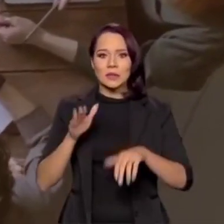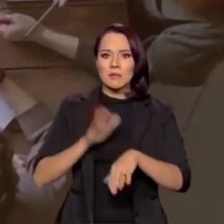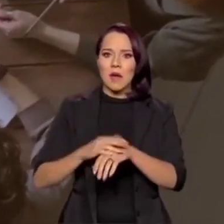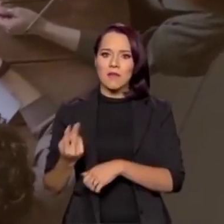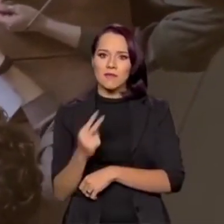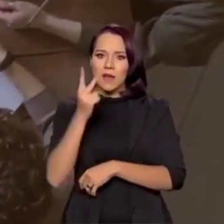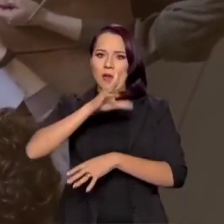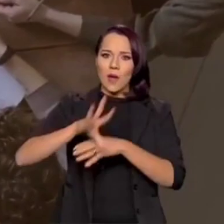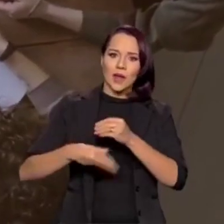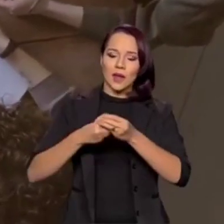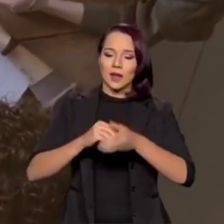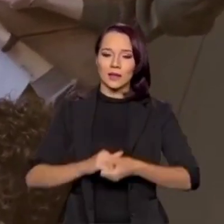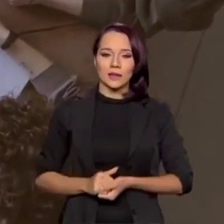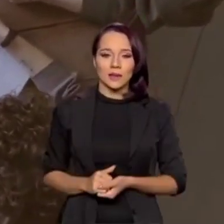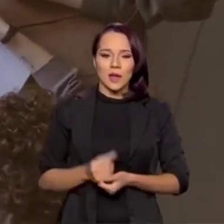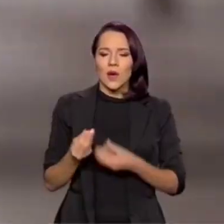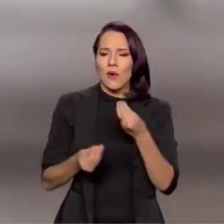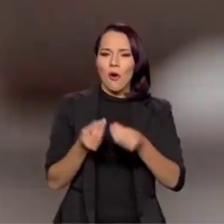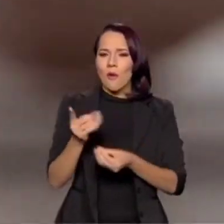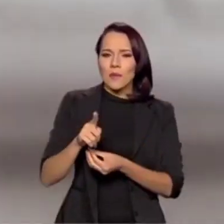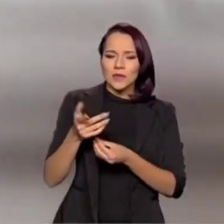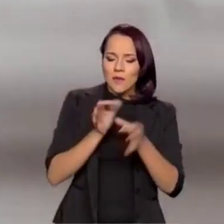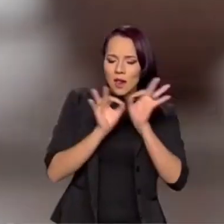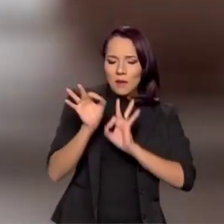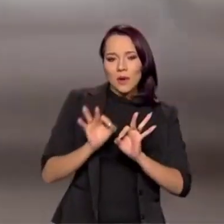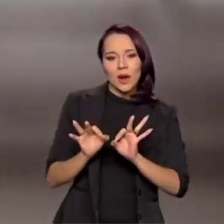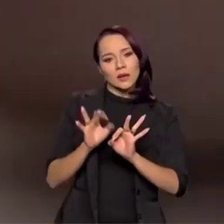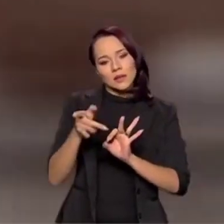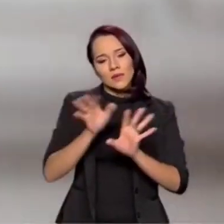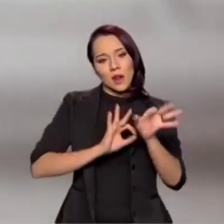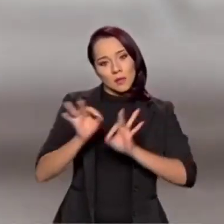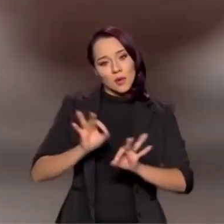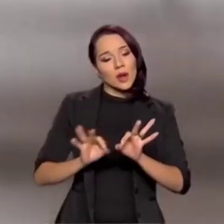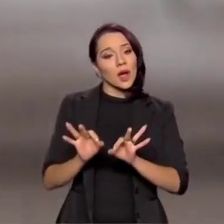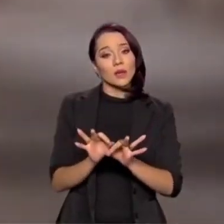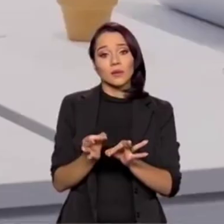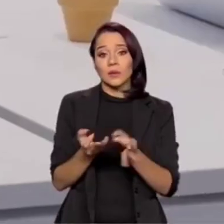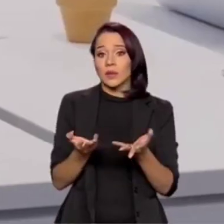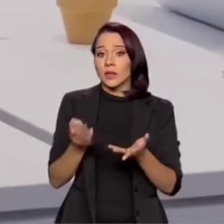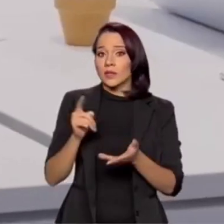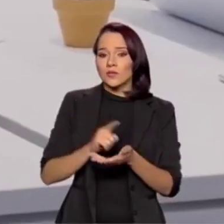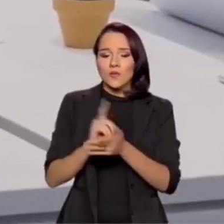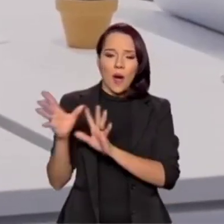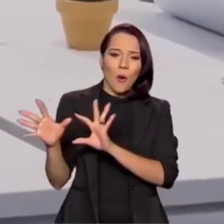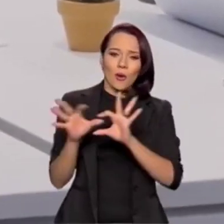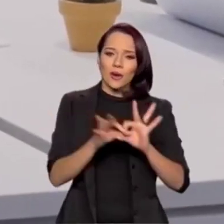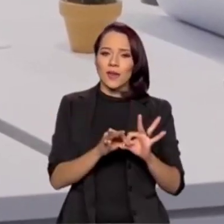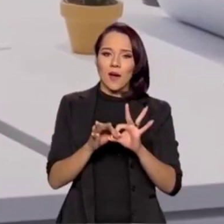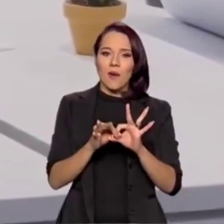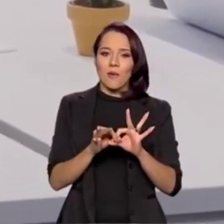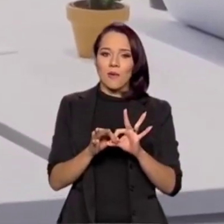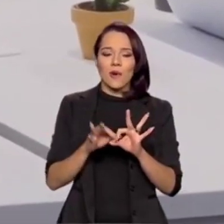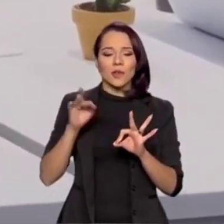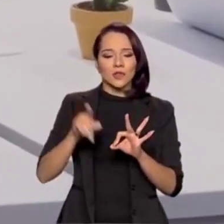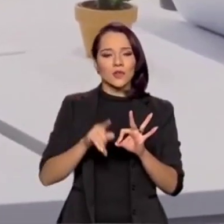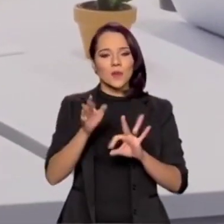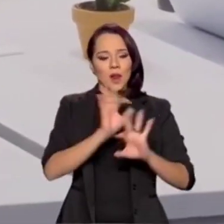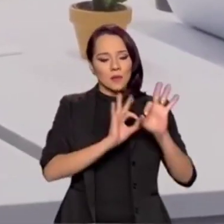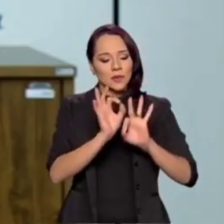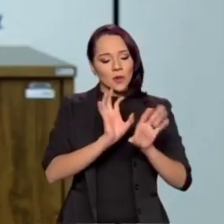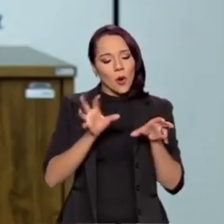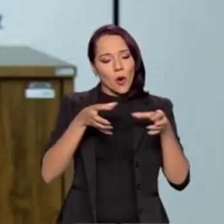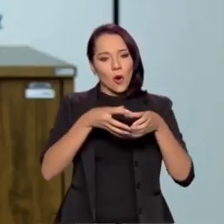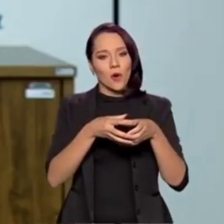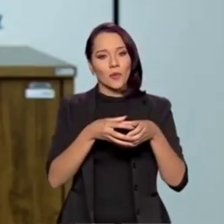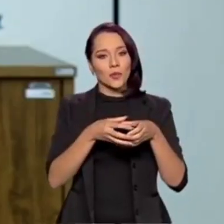valor agregado. E como isso foi construído? Isso foi construído numa grande aliança, né, de uma construção